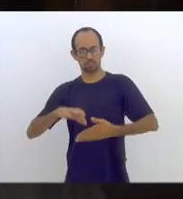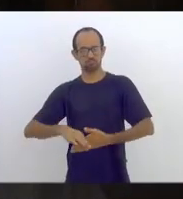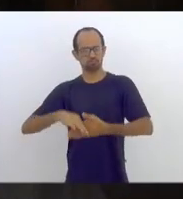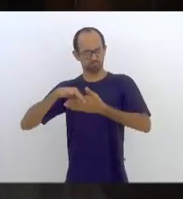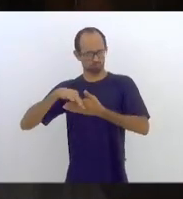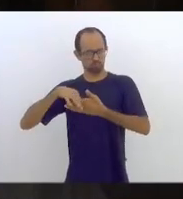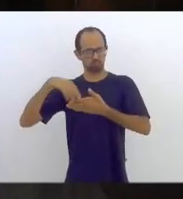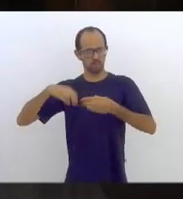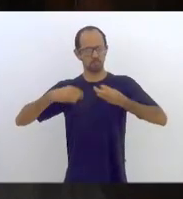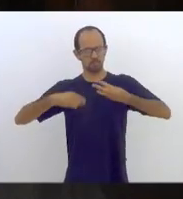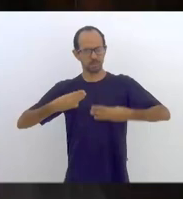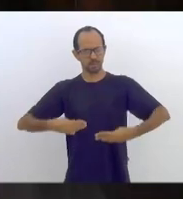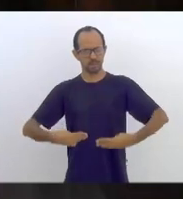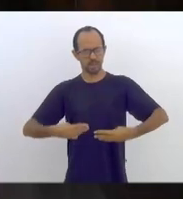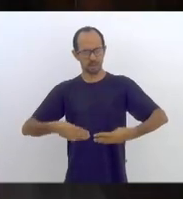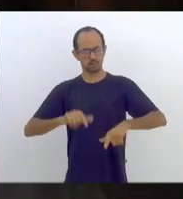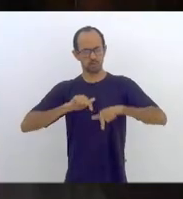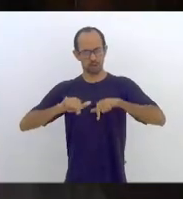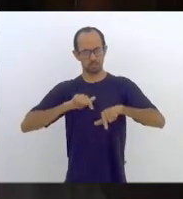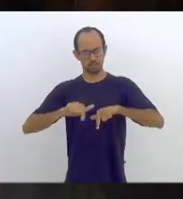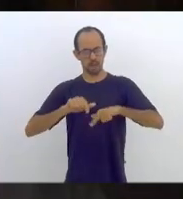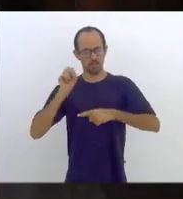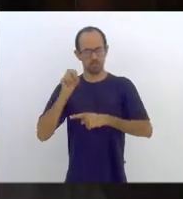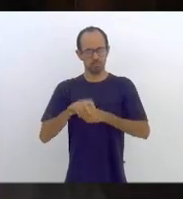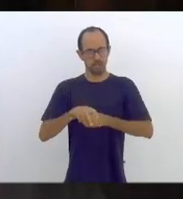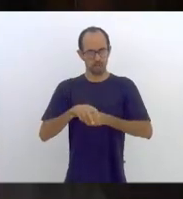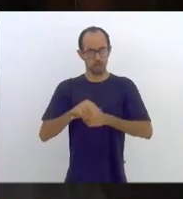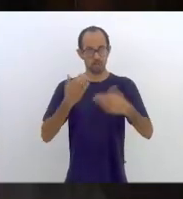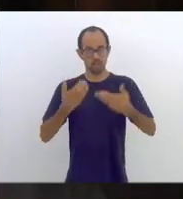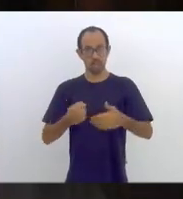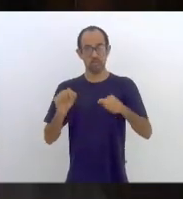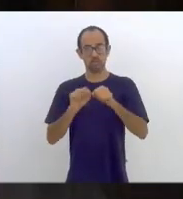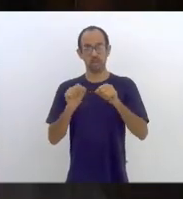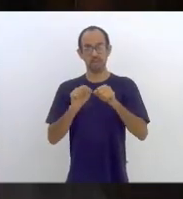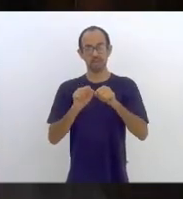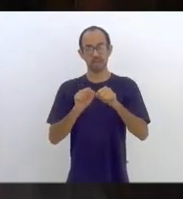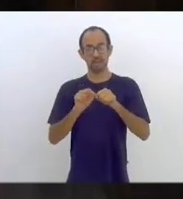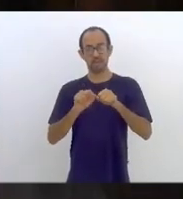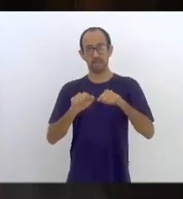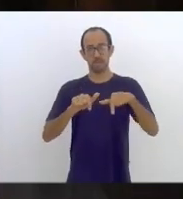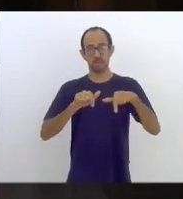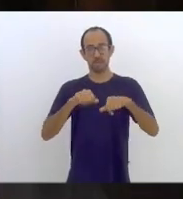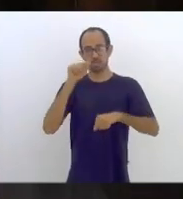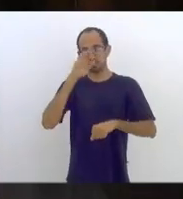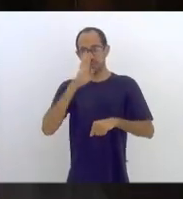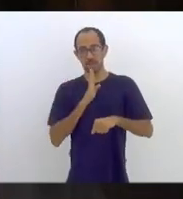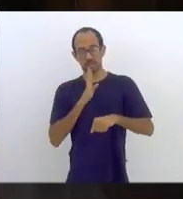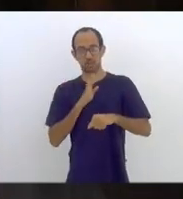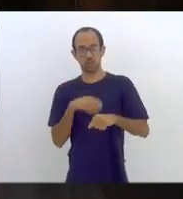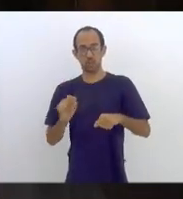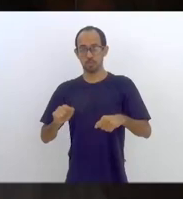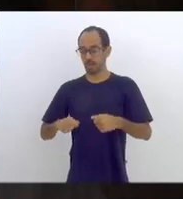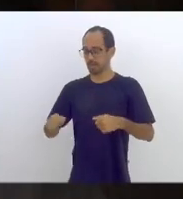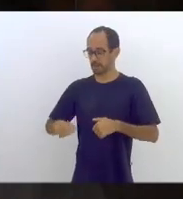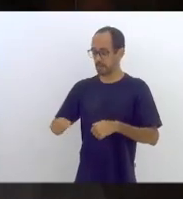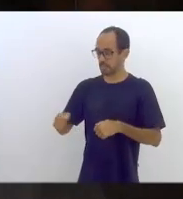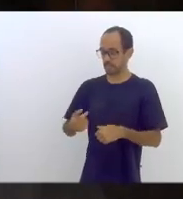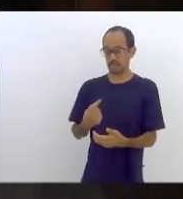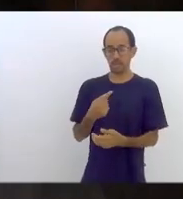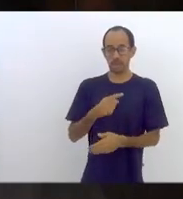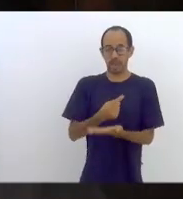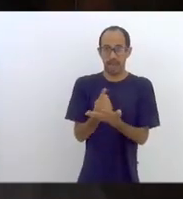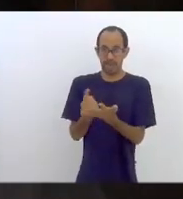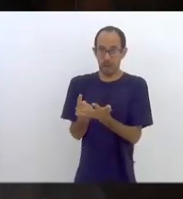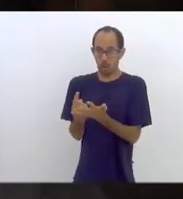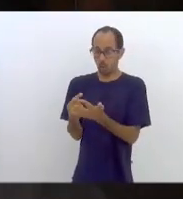Emprego queriam implantar no Brasil o self serve nos postos de gasolina era aquele tipo